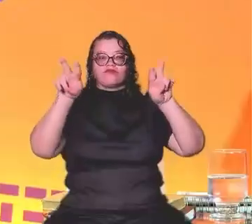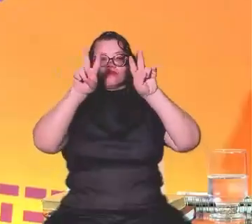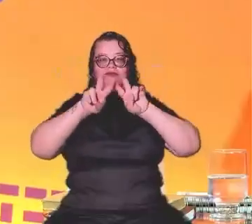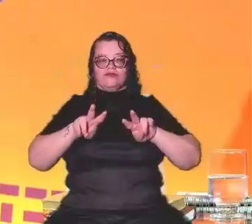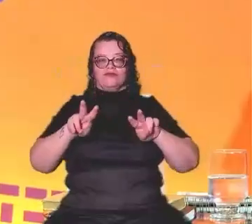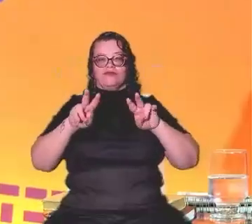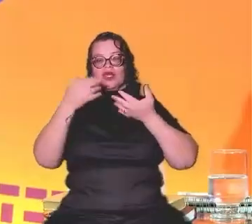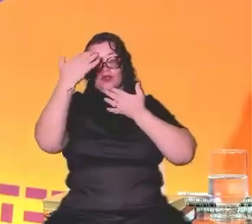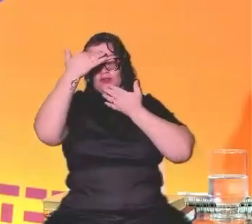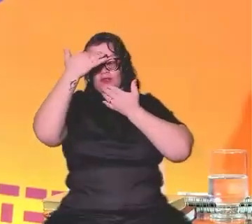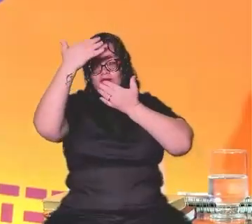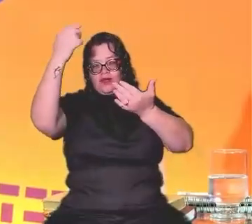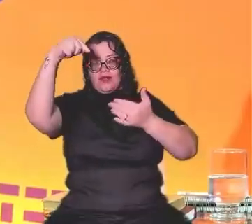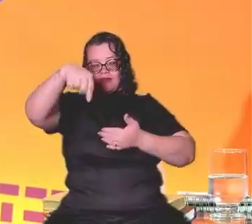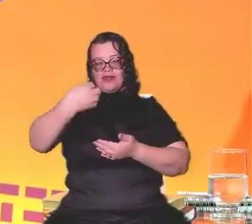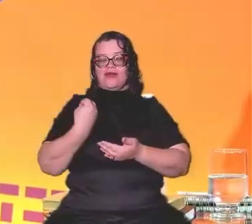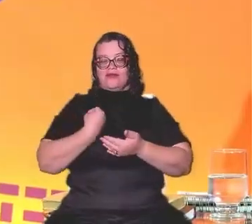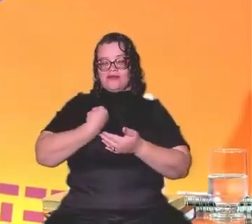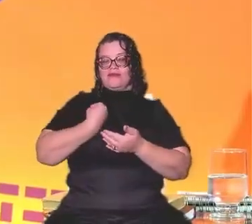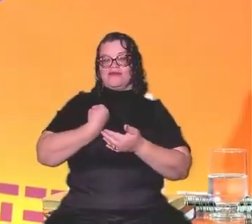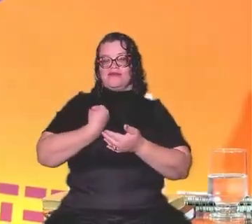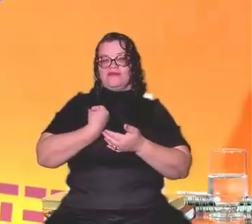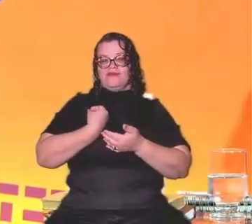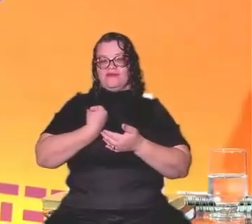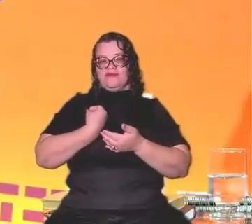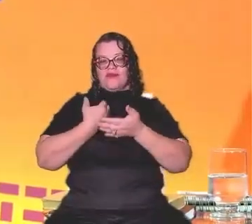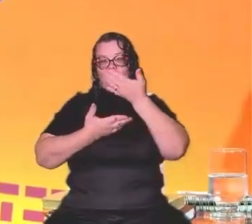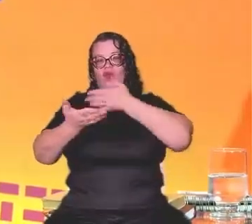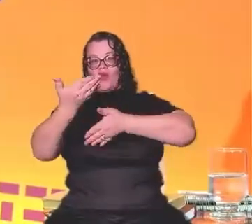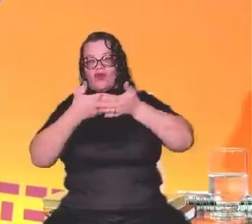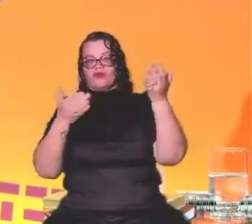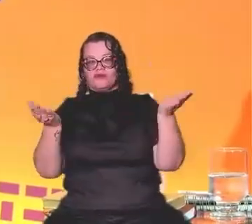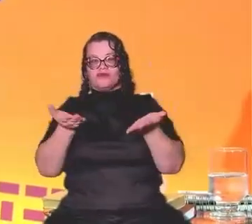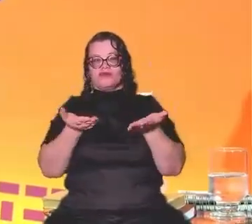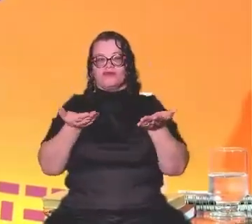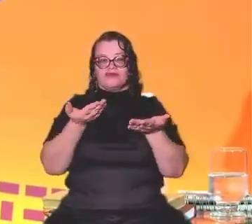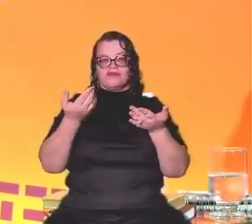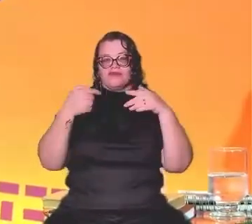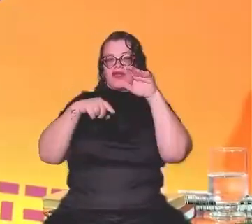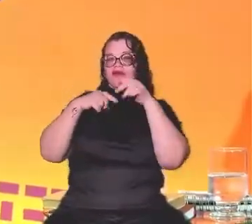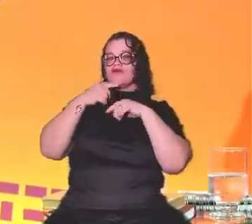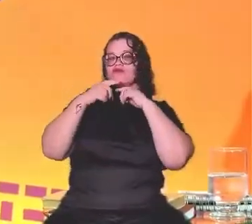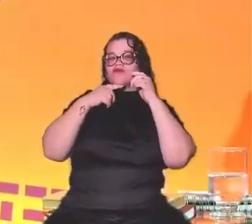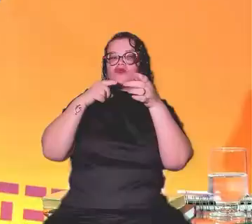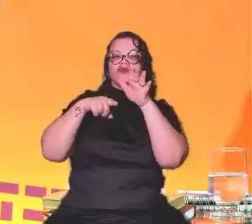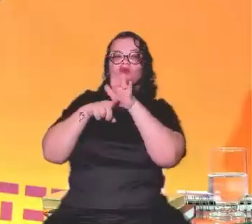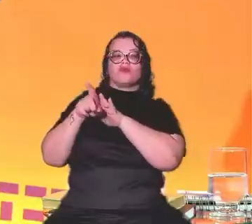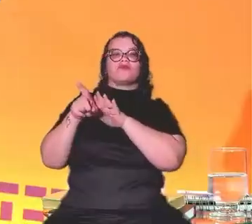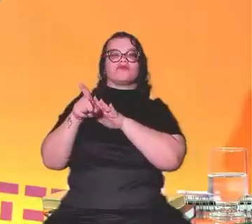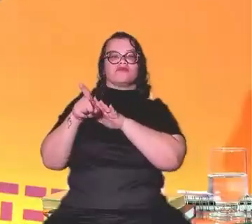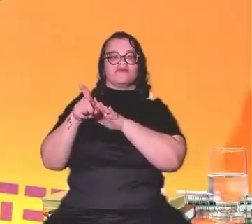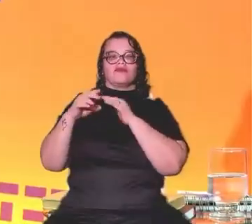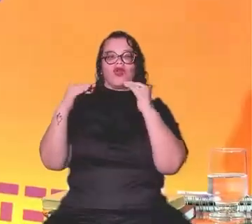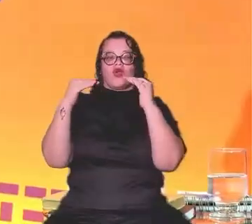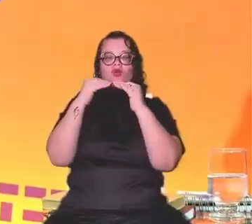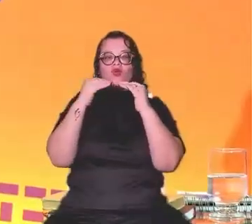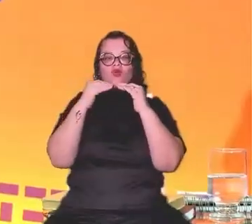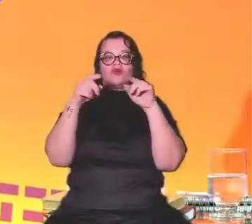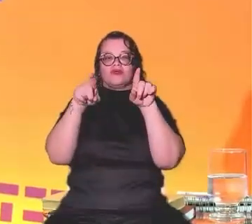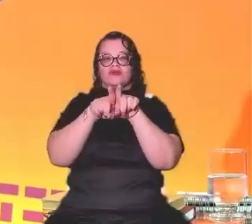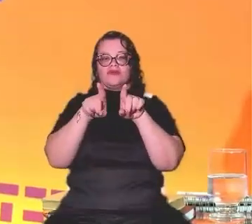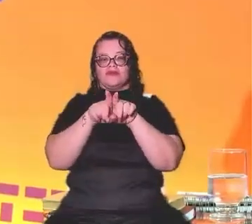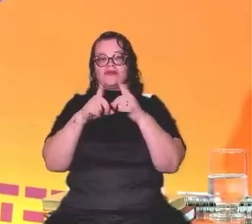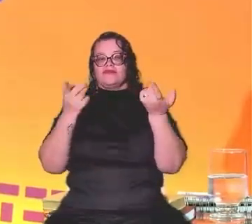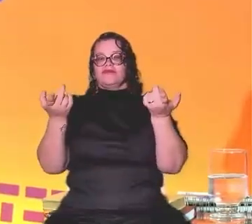eu estou muito grato de poder estar aqui com vocês hoje. E aí, tentando te responder, Adolfo, eu acho que, e concordando com você, a poesia